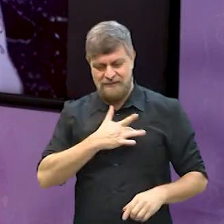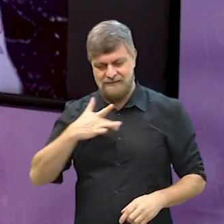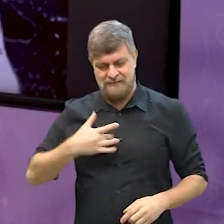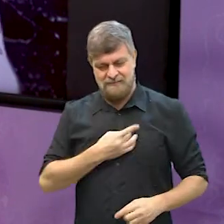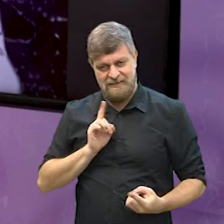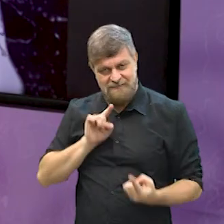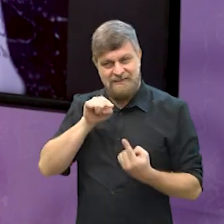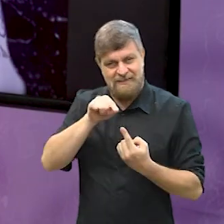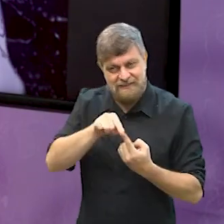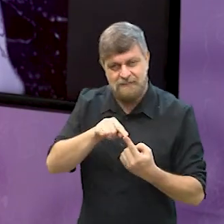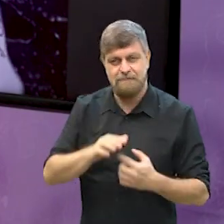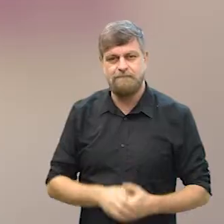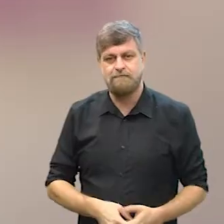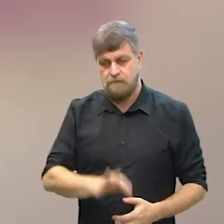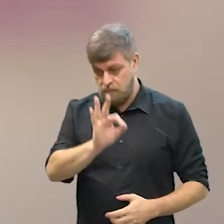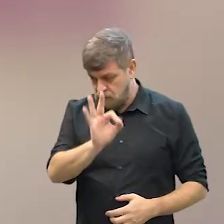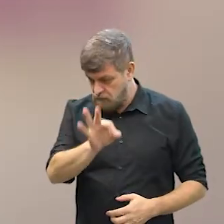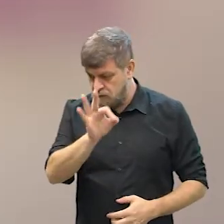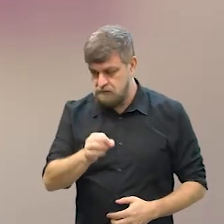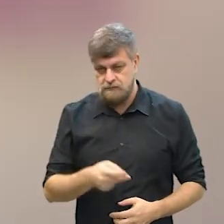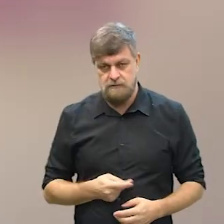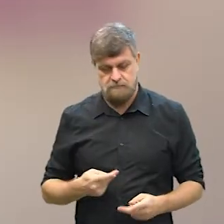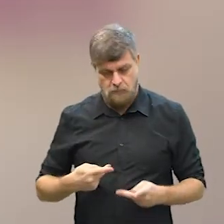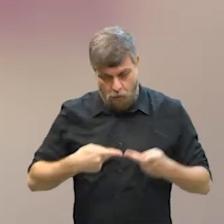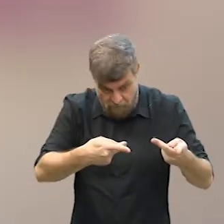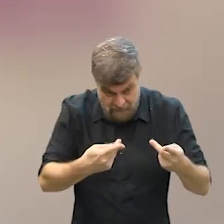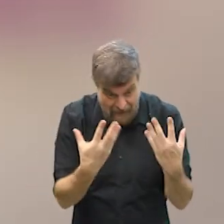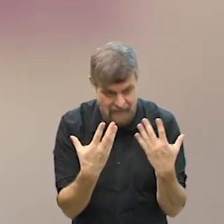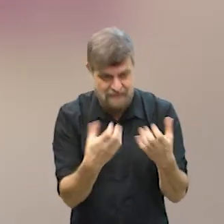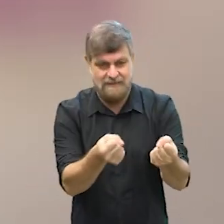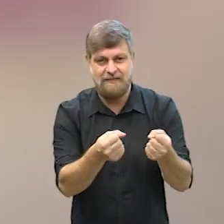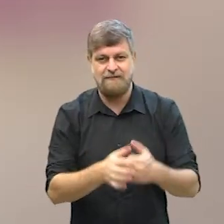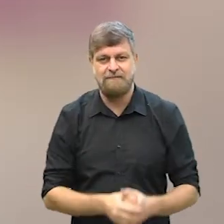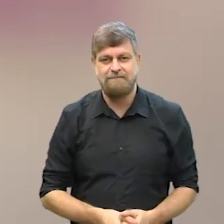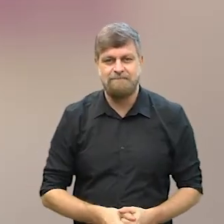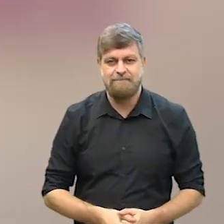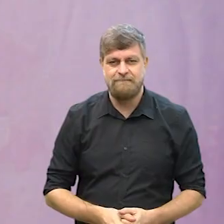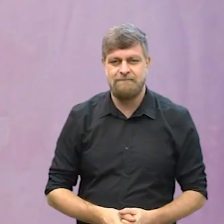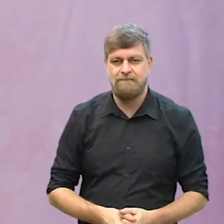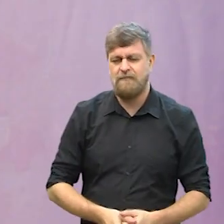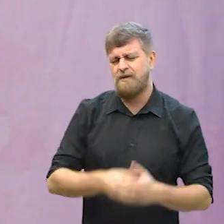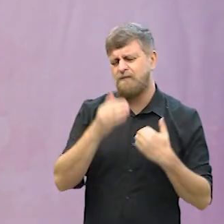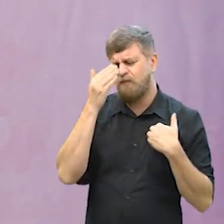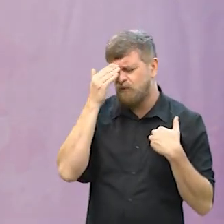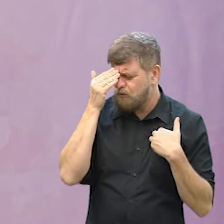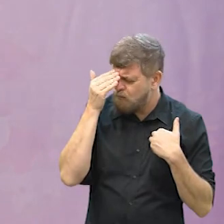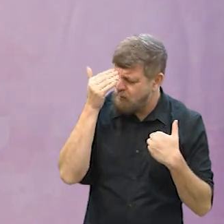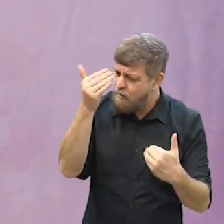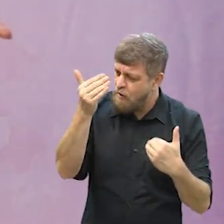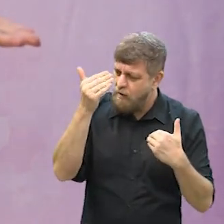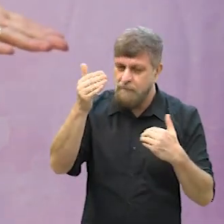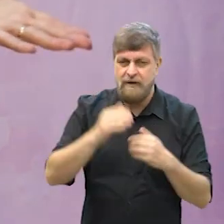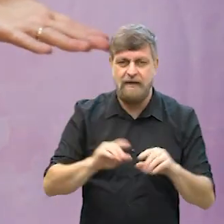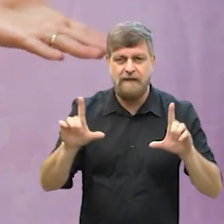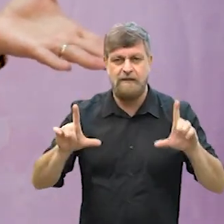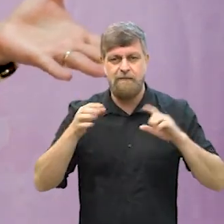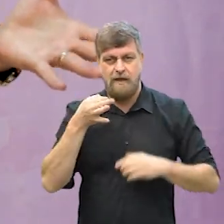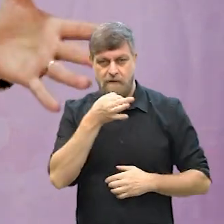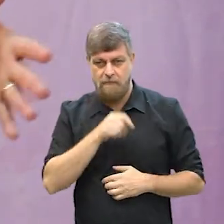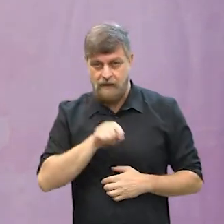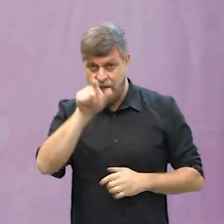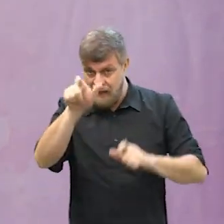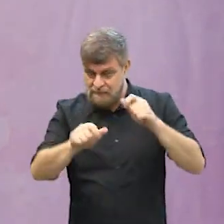uma vez do Saúde é Vida. Com certeza, o convite já está aceito, estou à disposição. Então, doutor, ao senhor muito obrigada